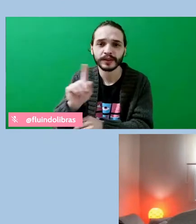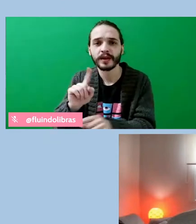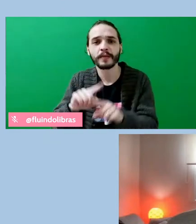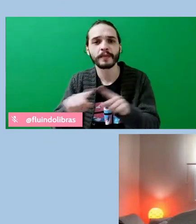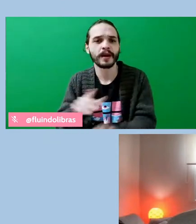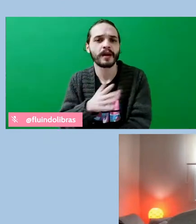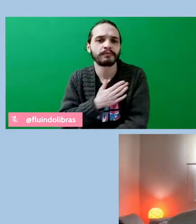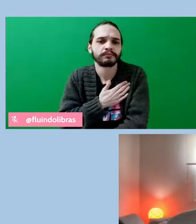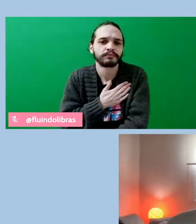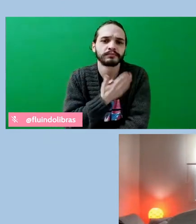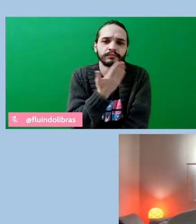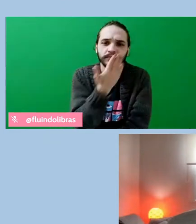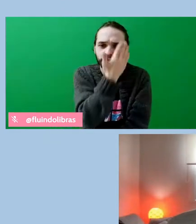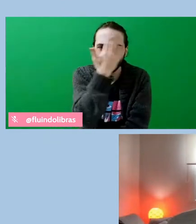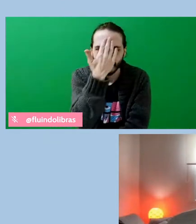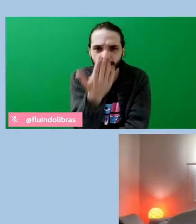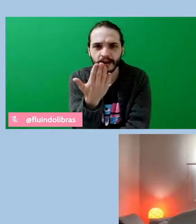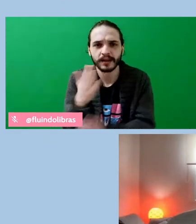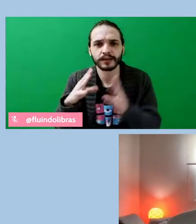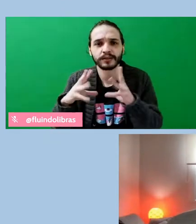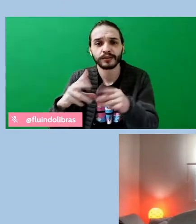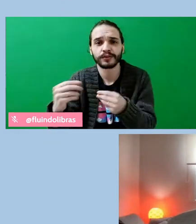a todos que fizeram a peça.